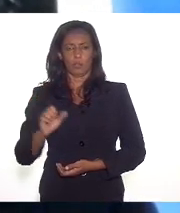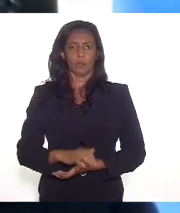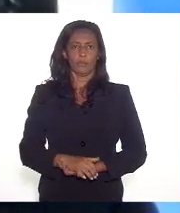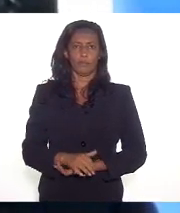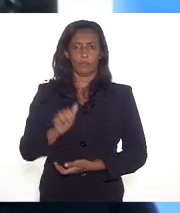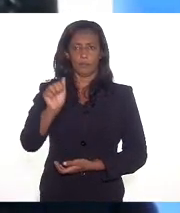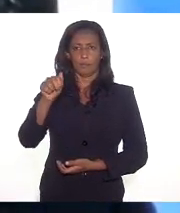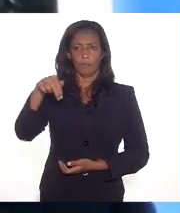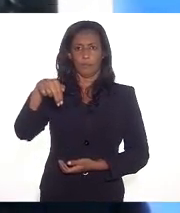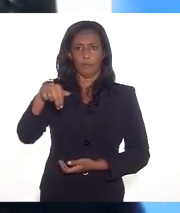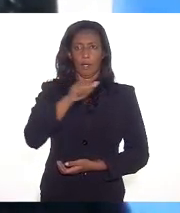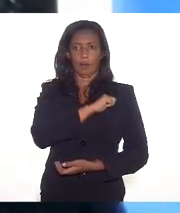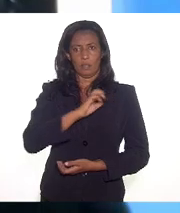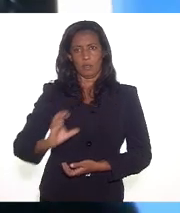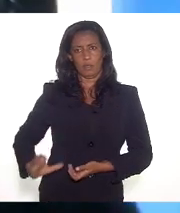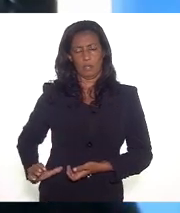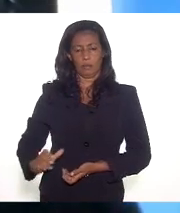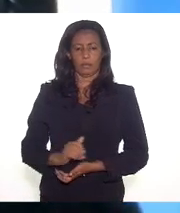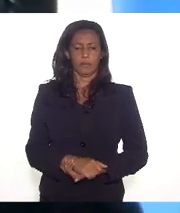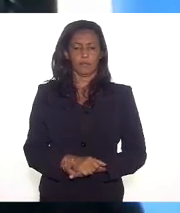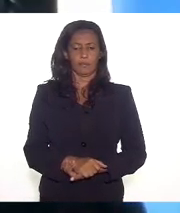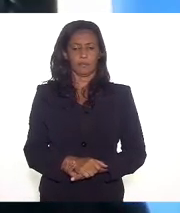Deputado André Siciliano.